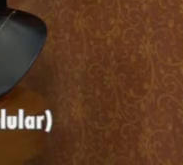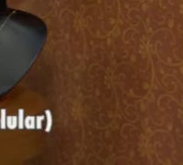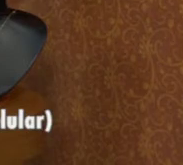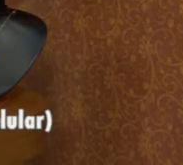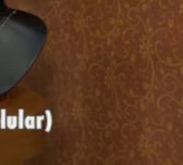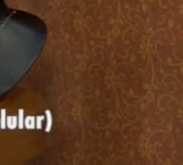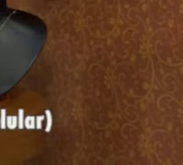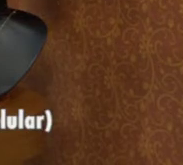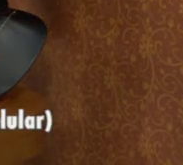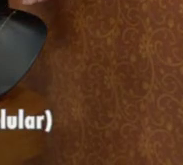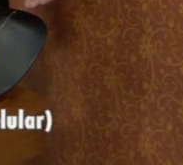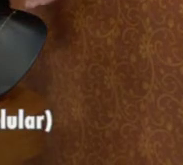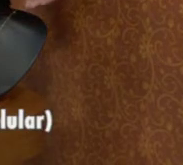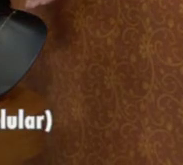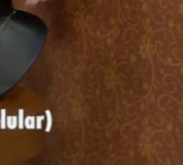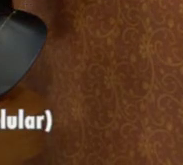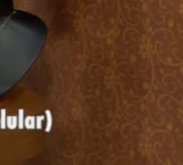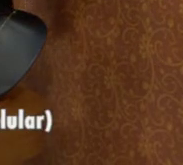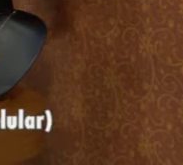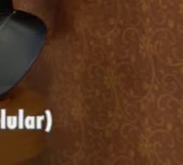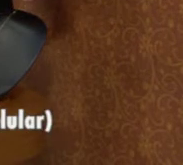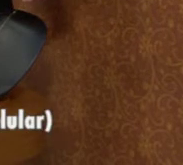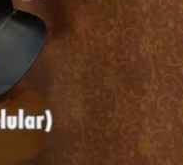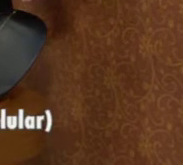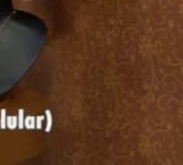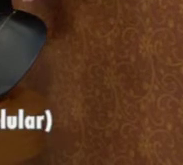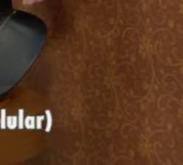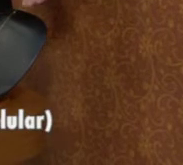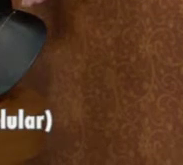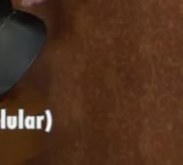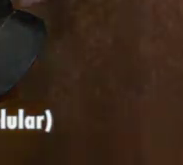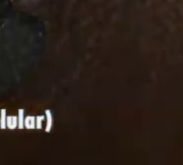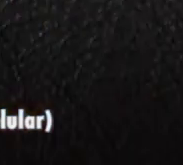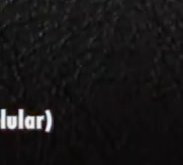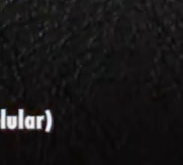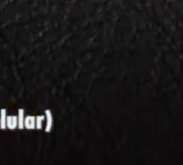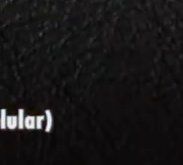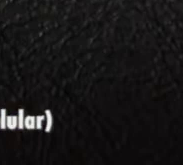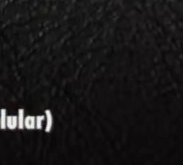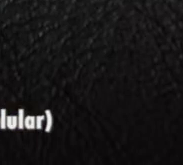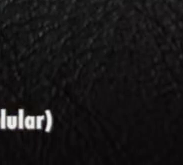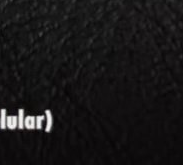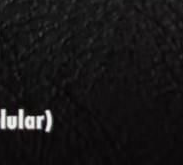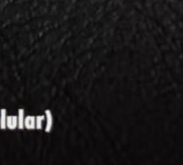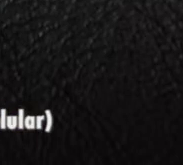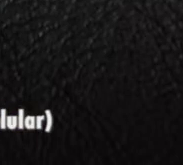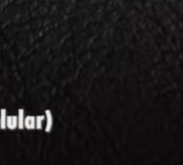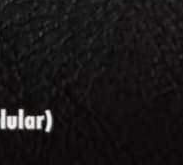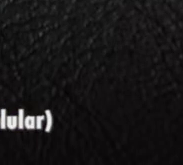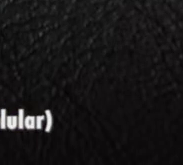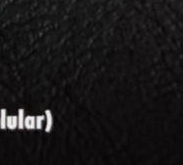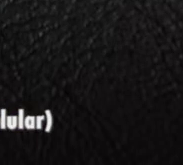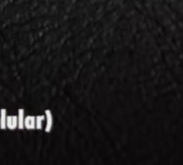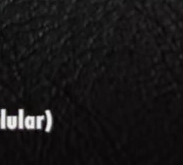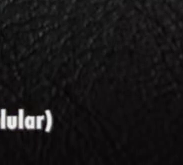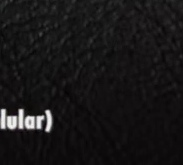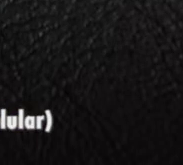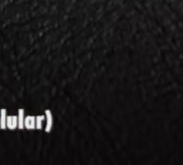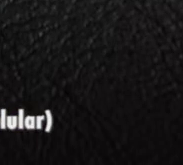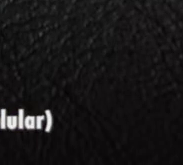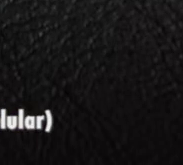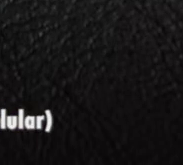um presente especial, o medalhão dos arcanjos, folhado a ouro, é presente para você, este medalhão, isso. E também um